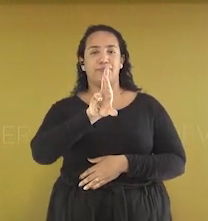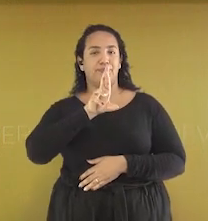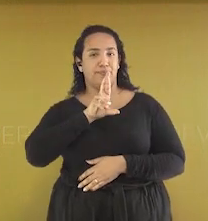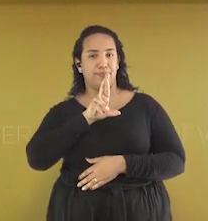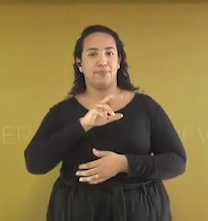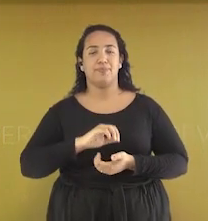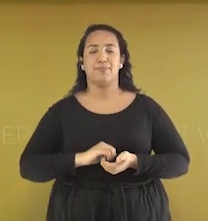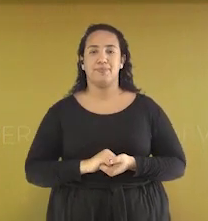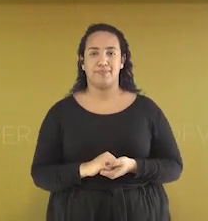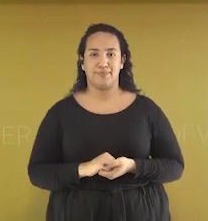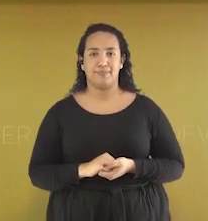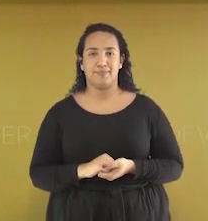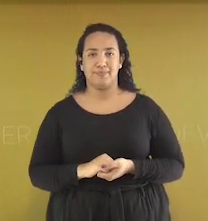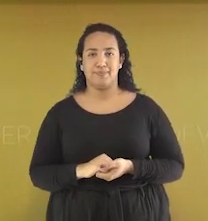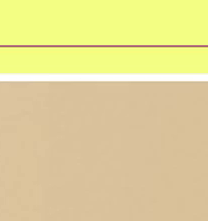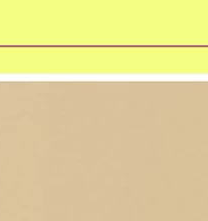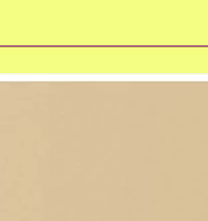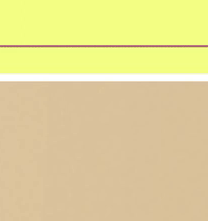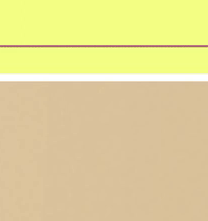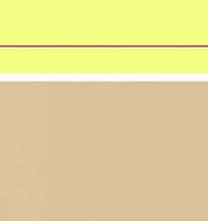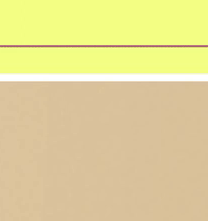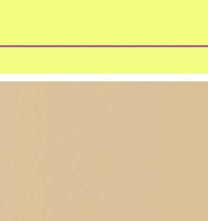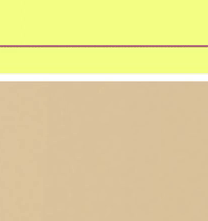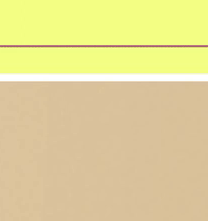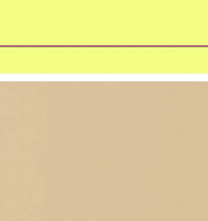Vou te dar um tempinho para responder.